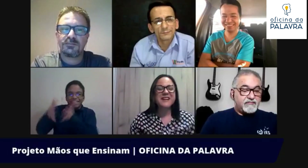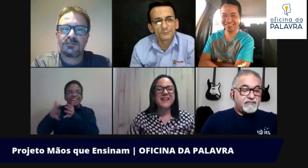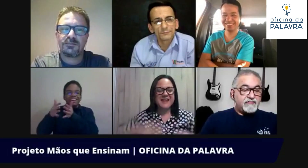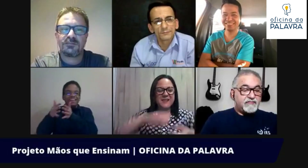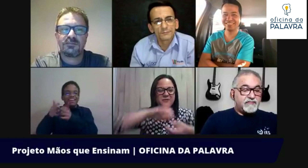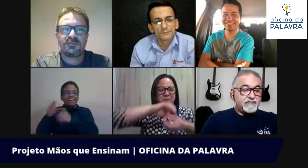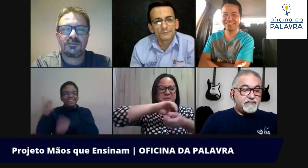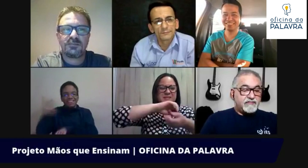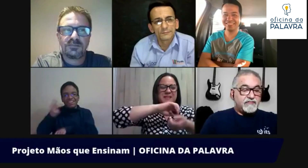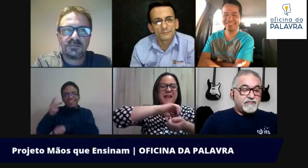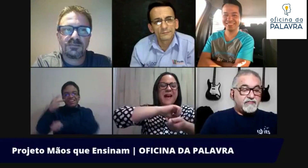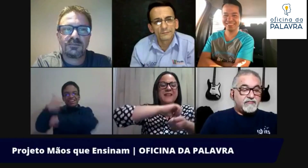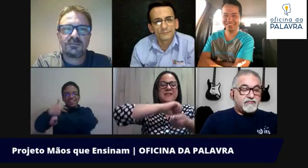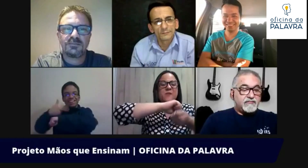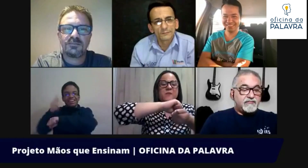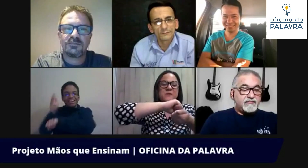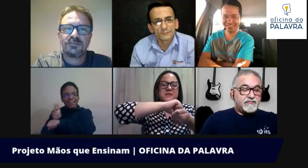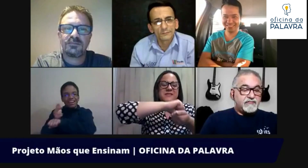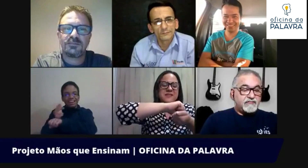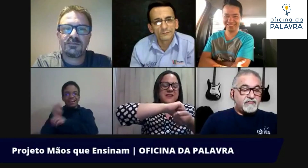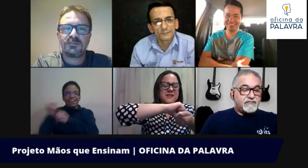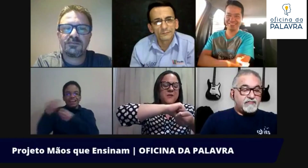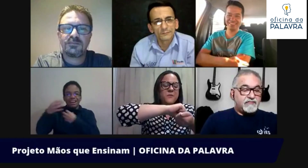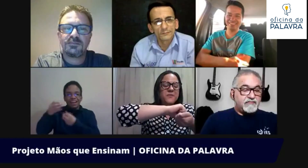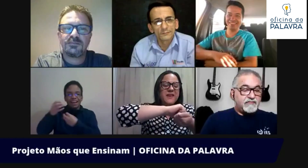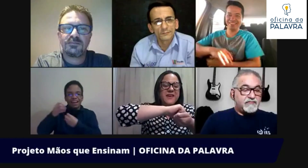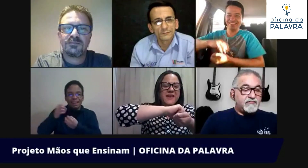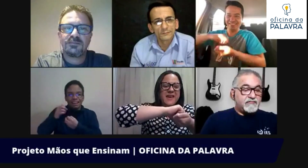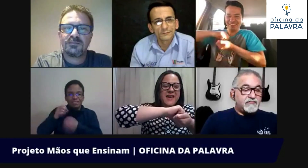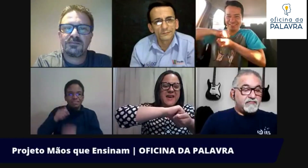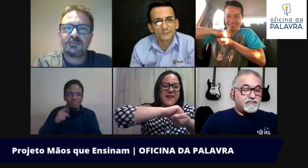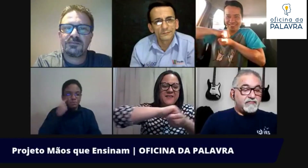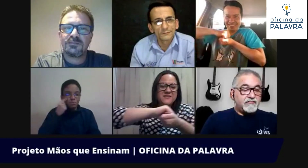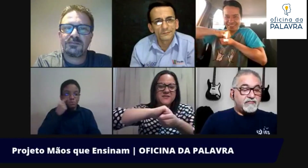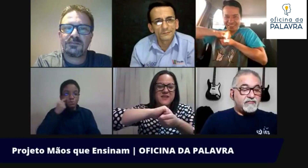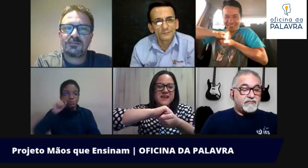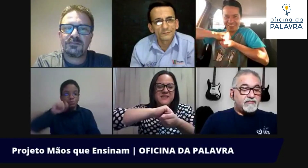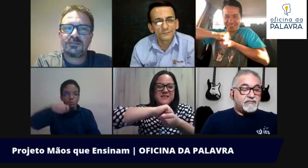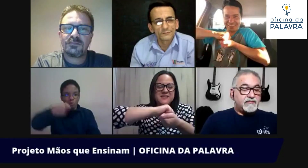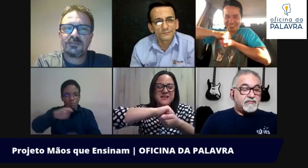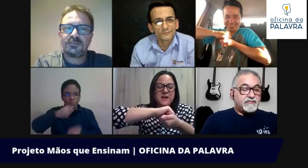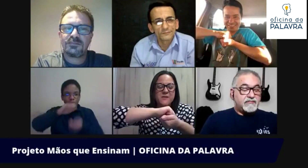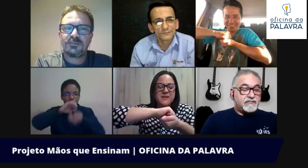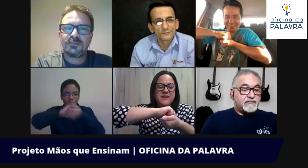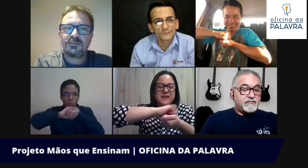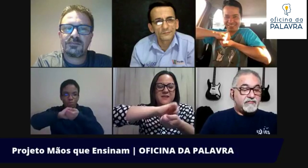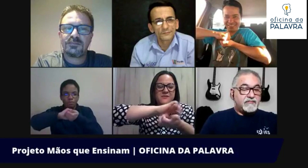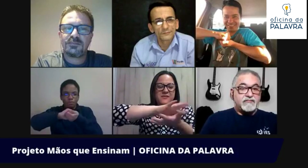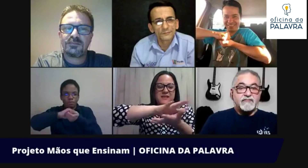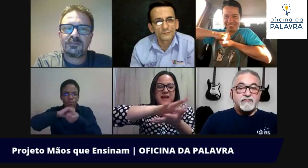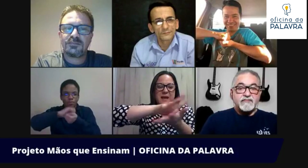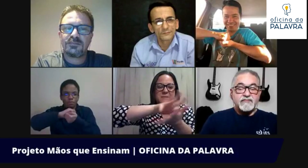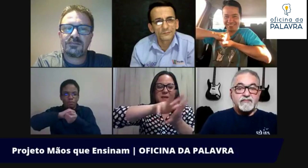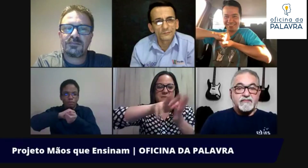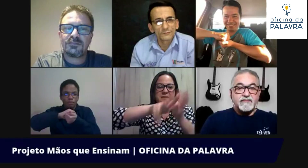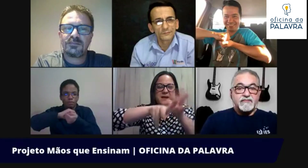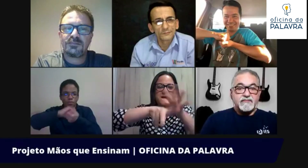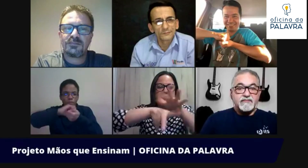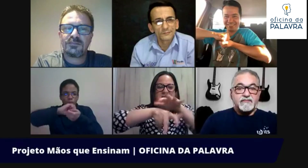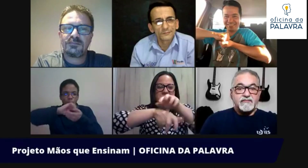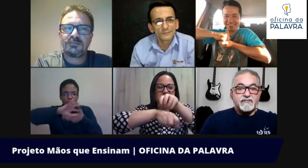vídeo e ele foi me ensinar. Então, Mãos que Ensinam é esse sinal aqui, você